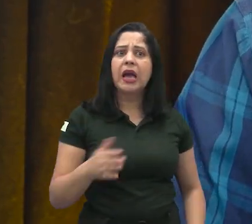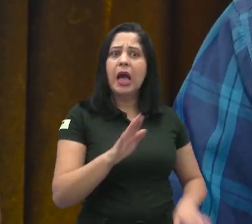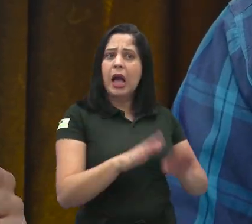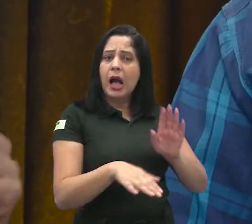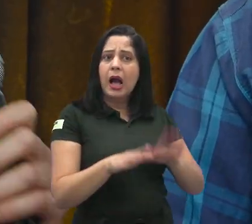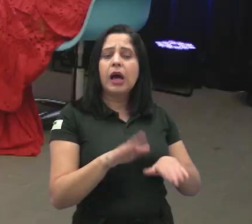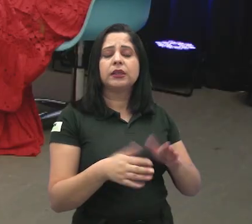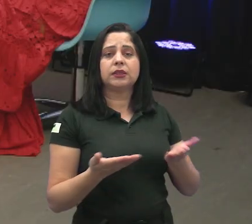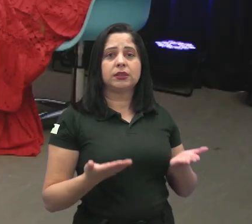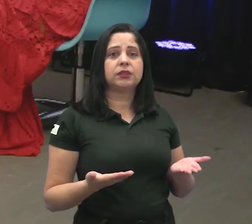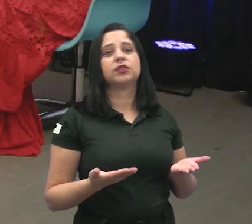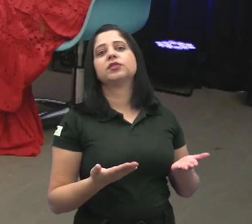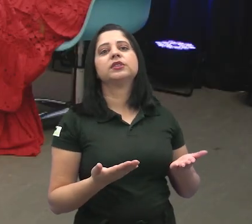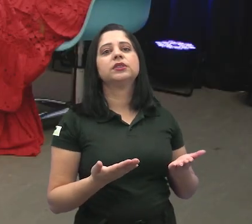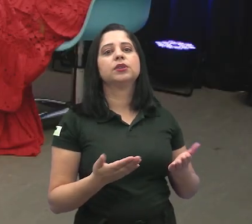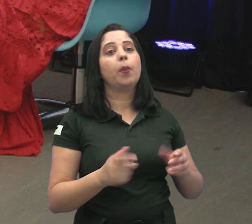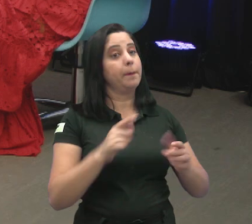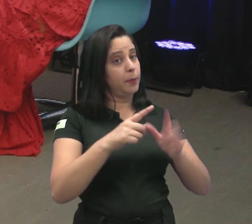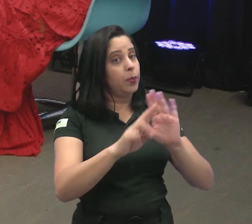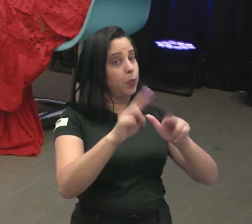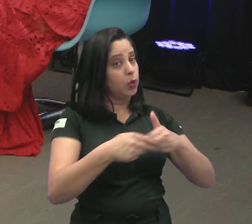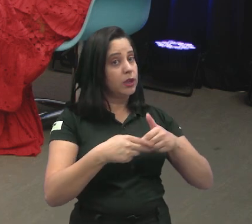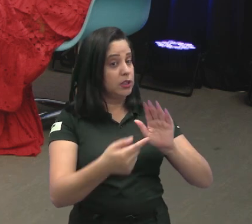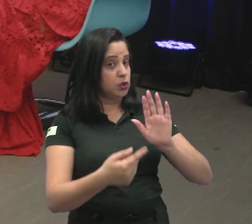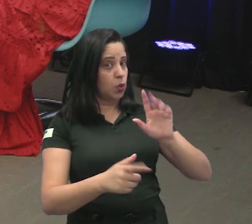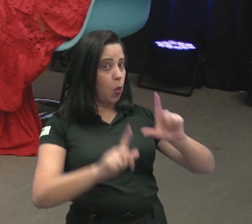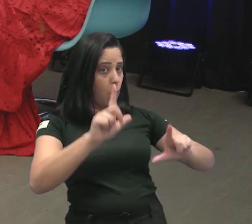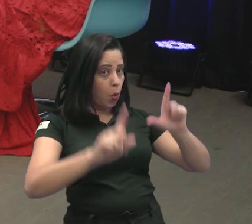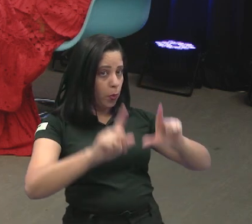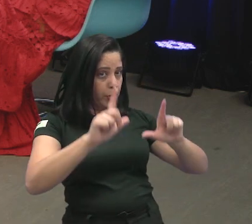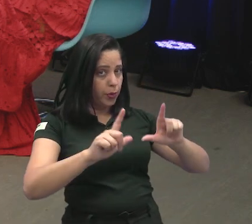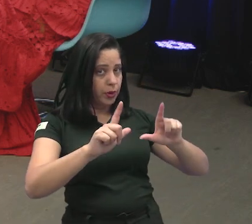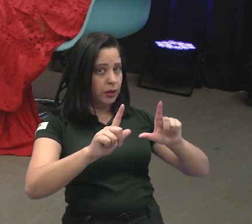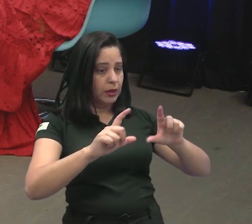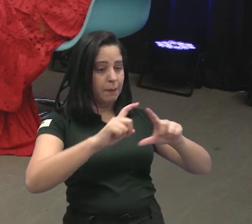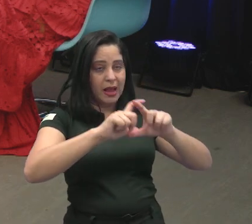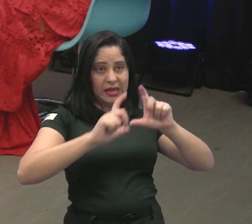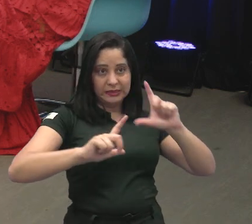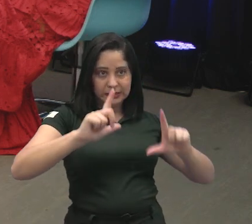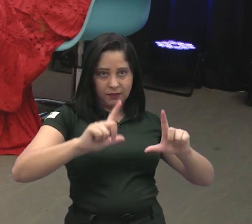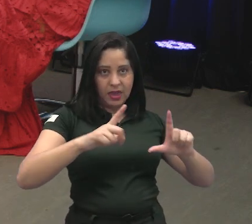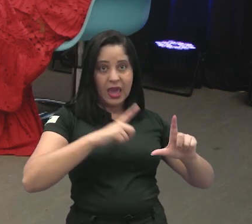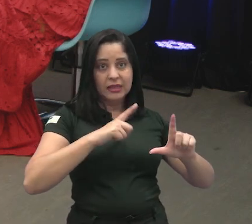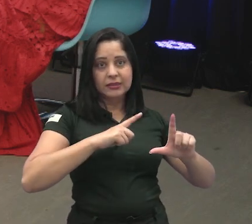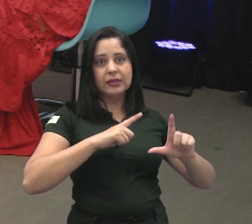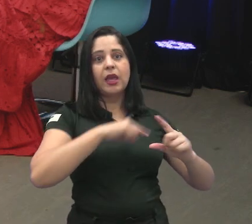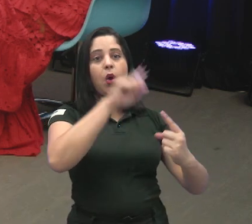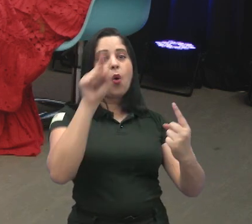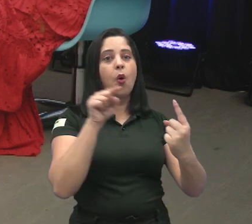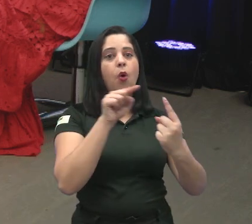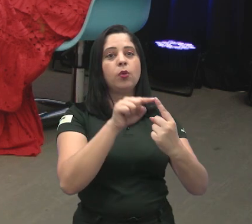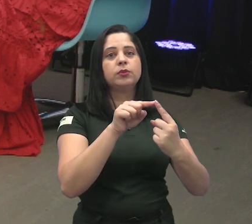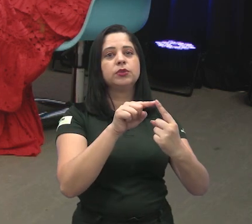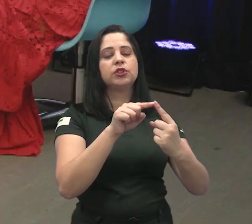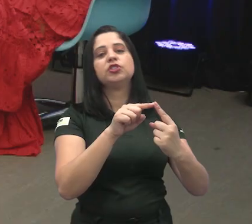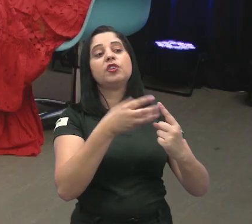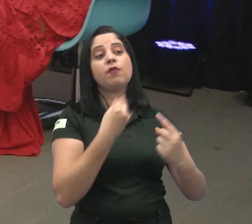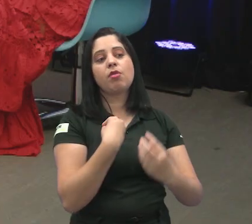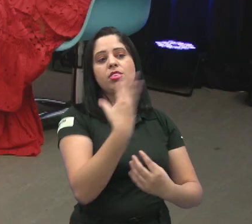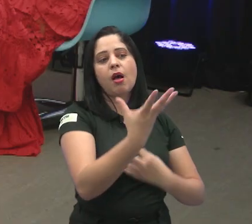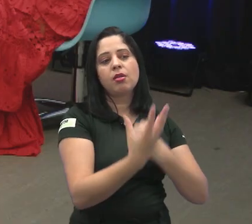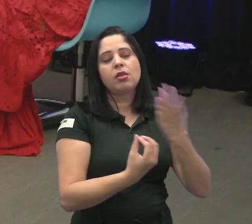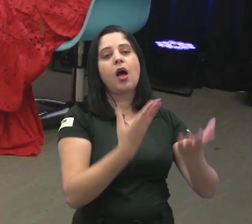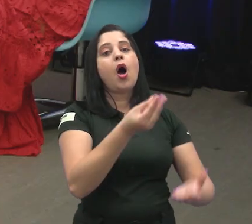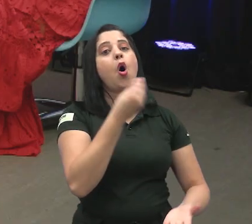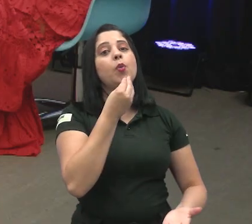lugares. Né? Então, eu acho que os programas da TV Câmara têm essa função de abrir espaço para essas pessoas demonstrarem